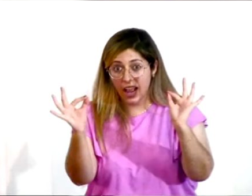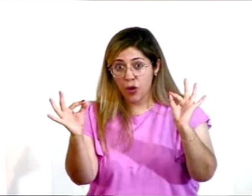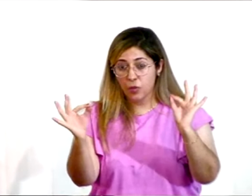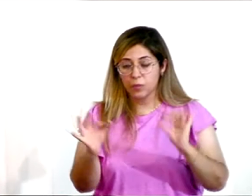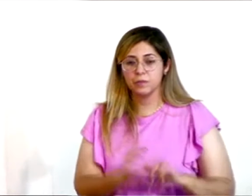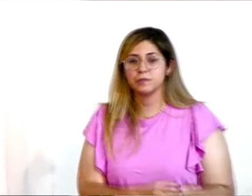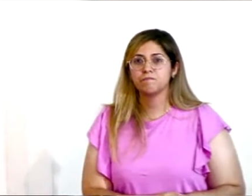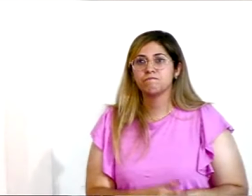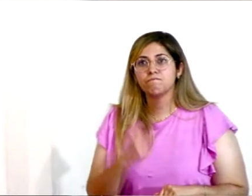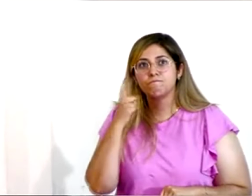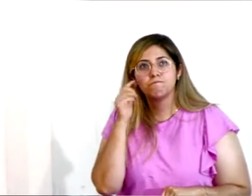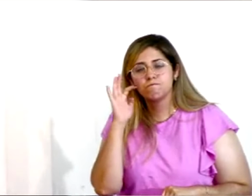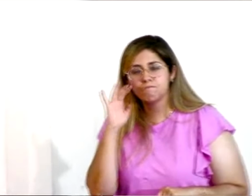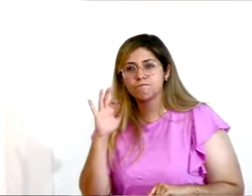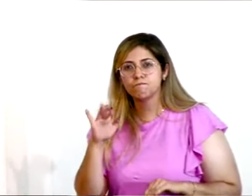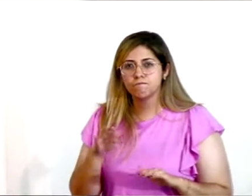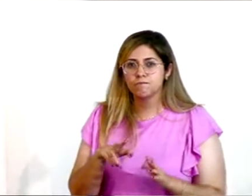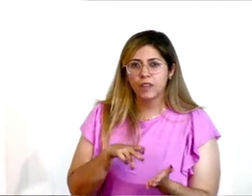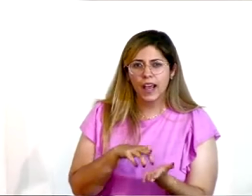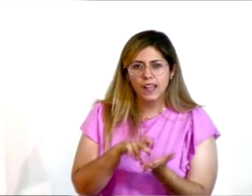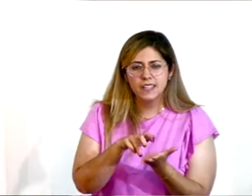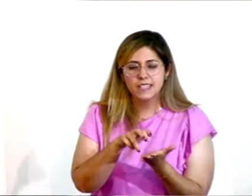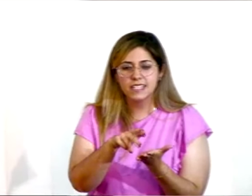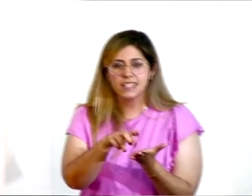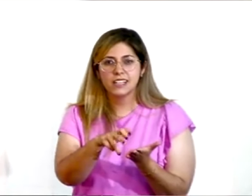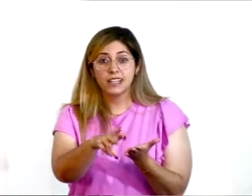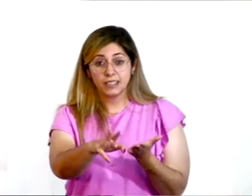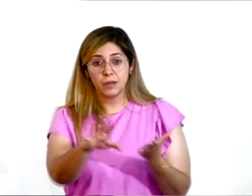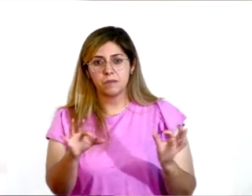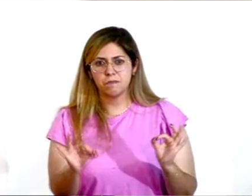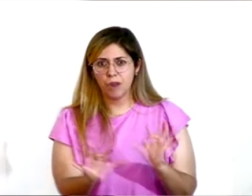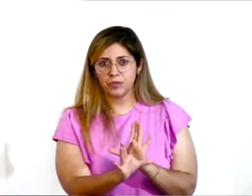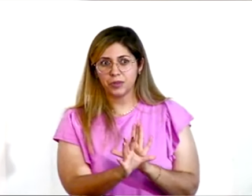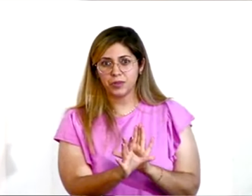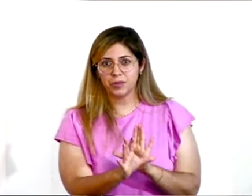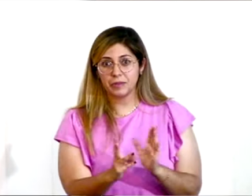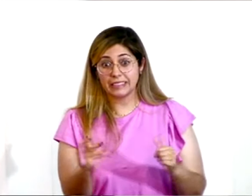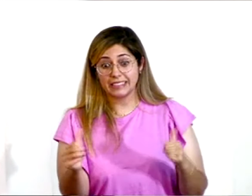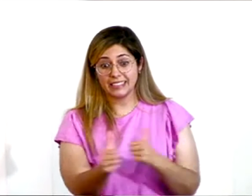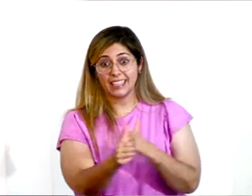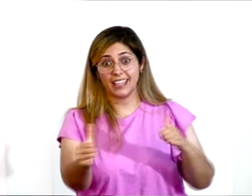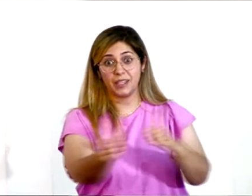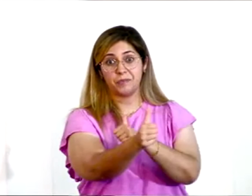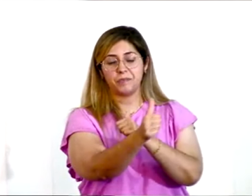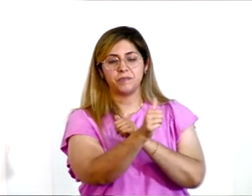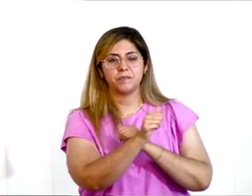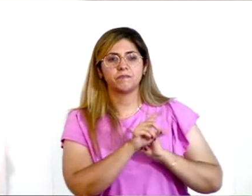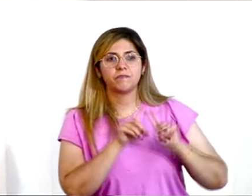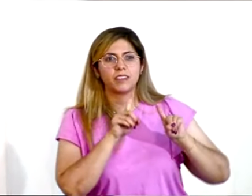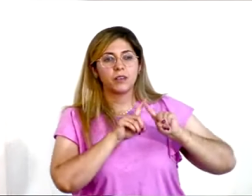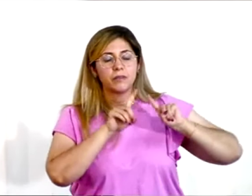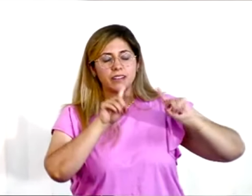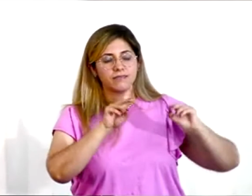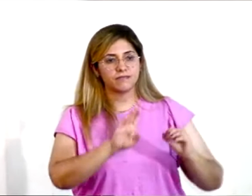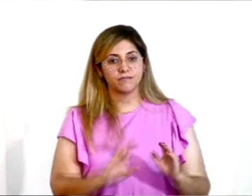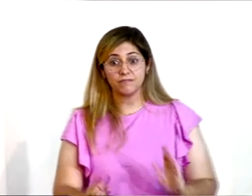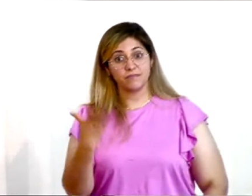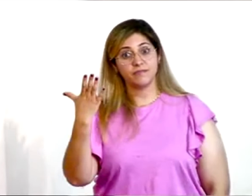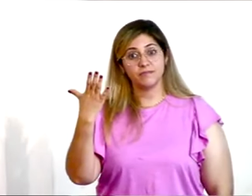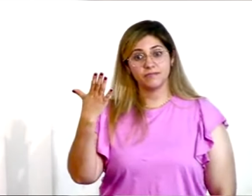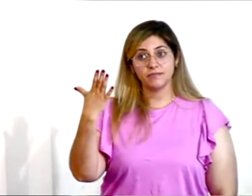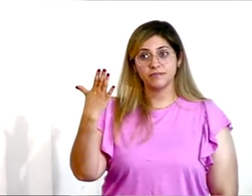Lá está indo Saulo a caminho da sua missão. Mas aí diz o texto, subitamente